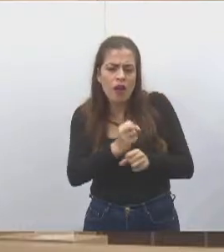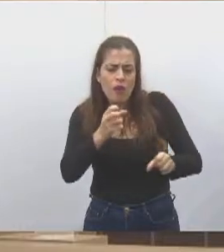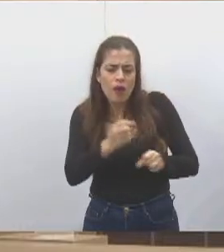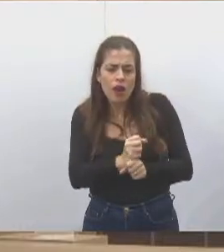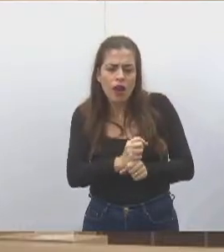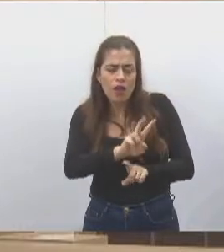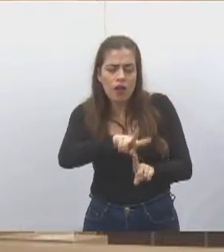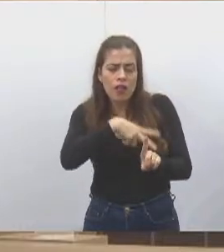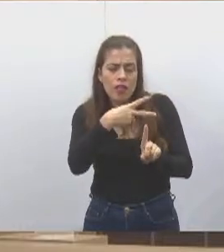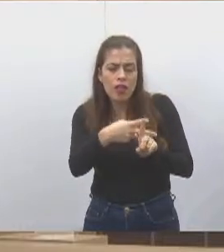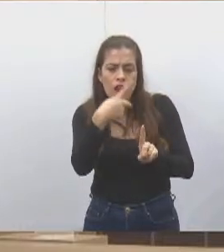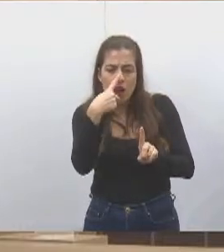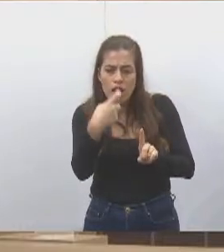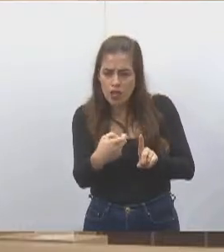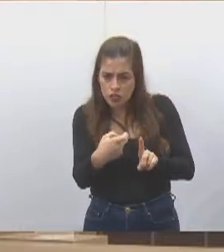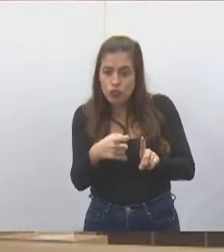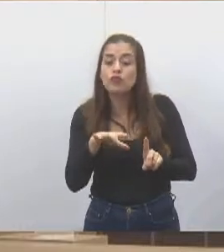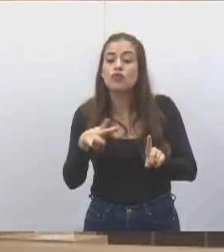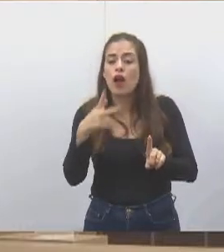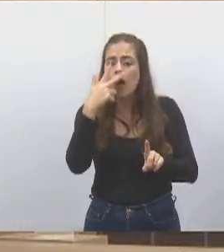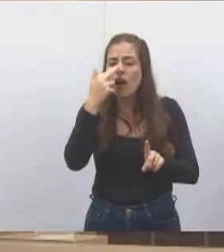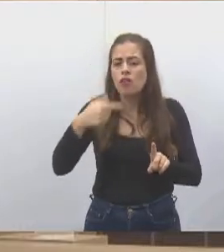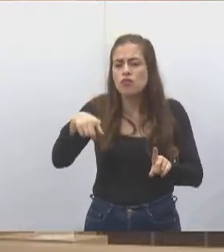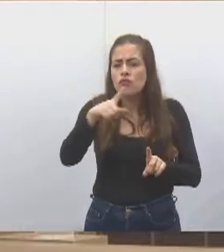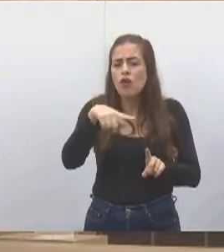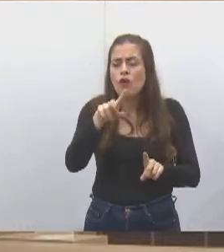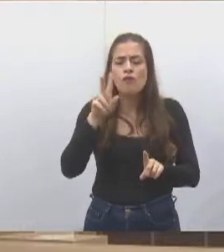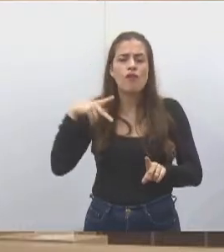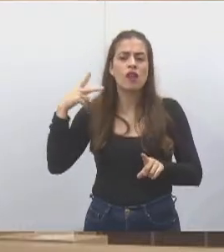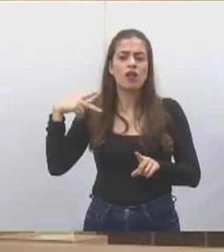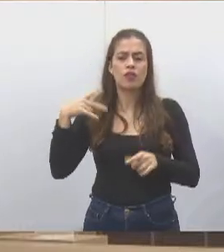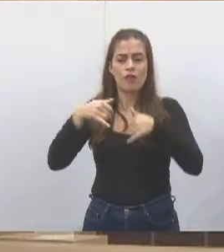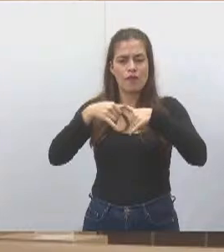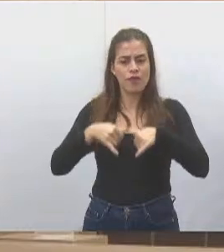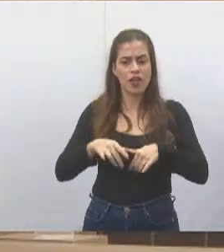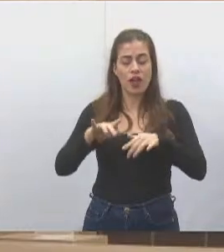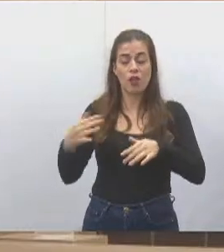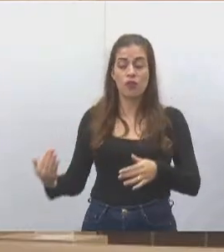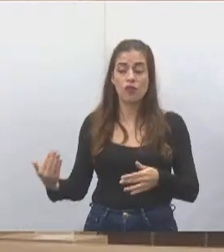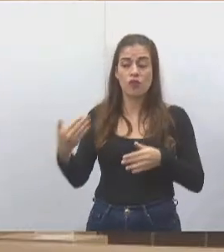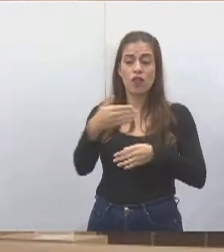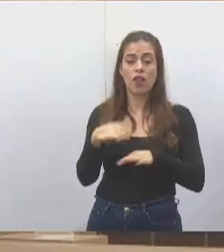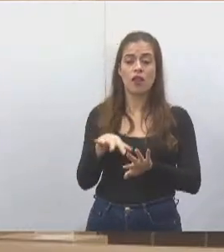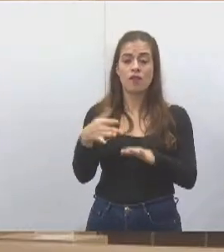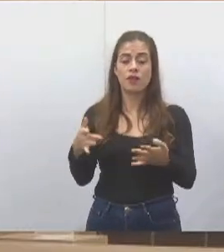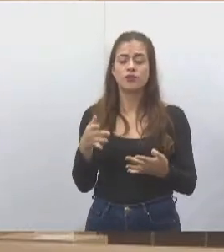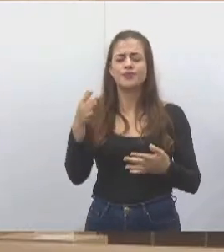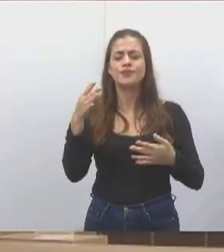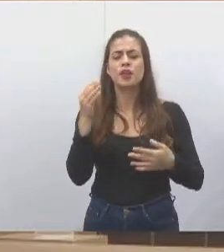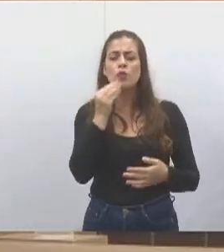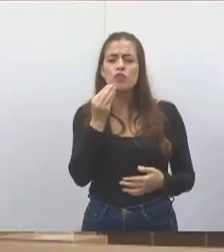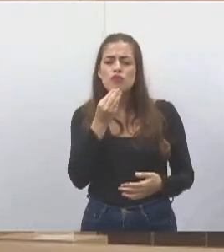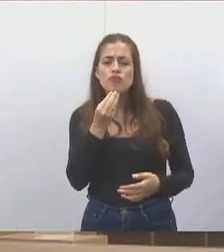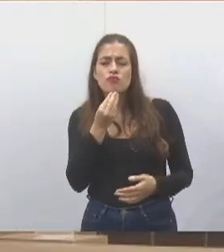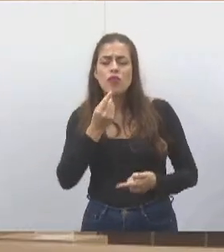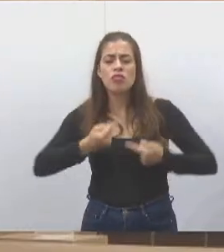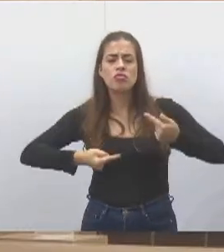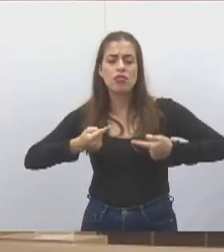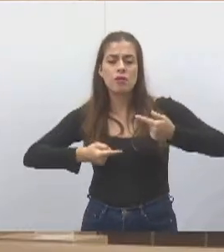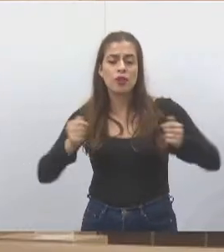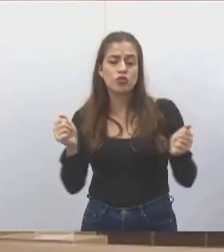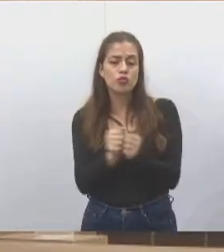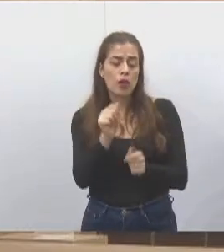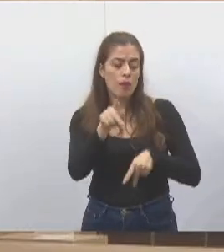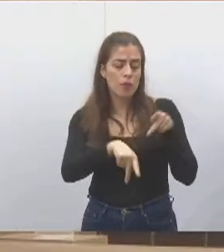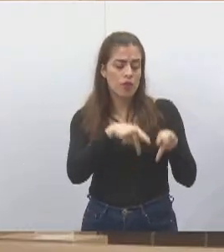lixo, e eu acho que os vereadores, os que vão ficar e os que vão adentrar, terão uma oportunidade de fazer esse debate com a população,